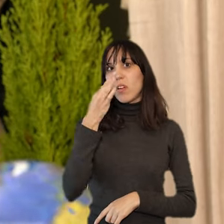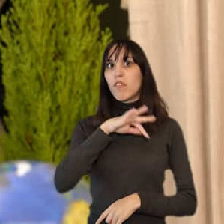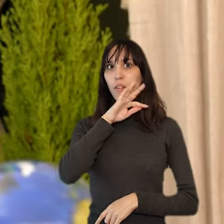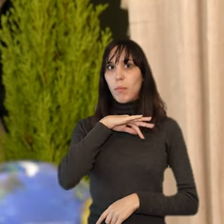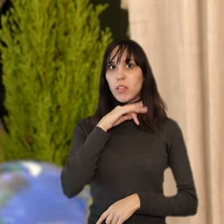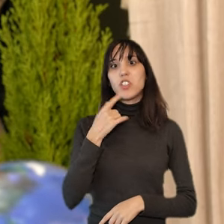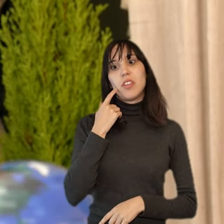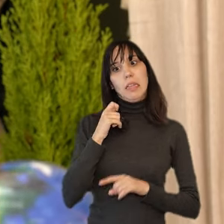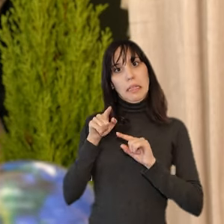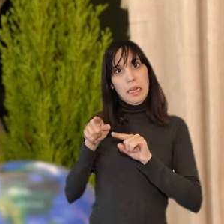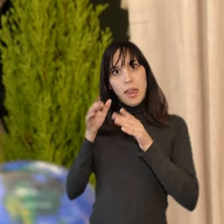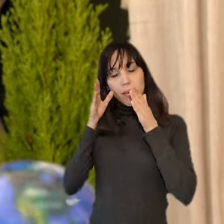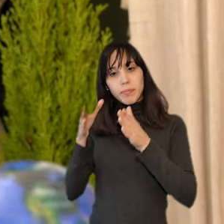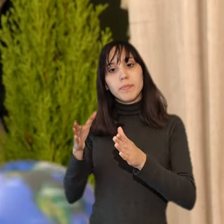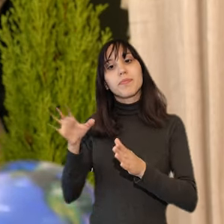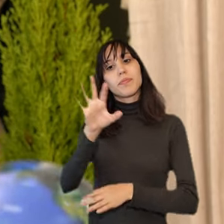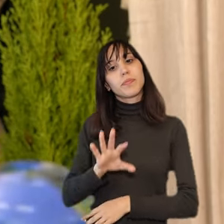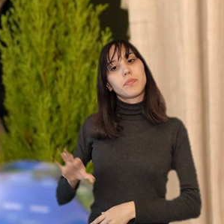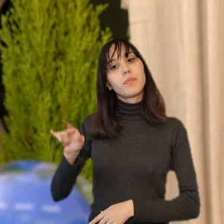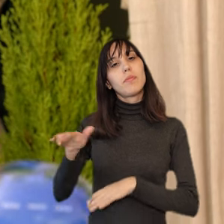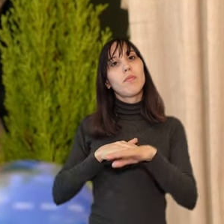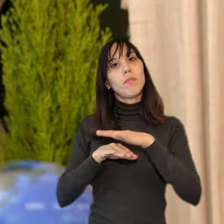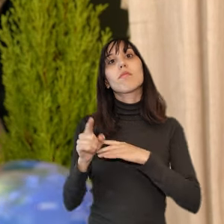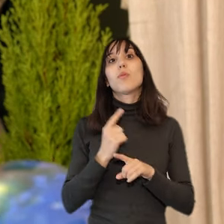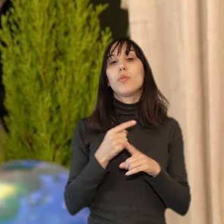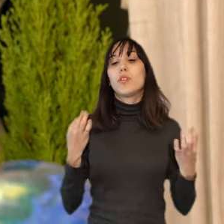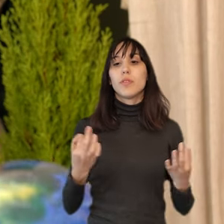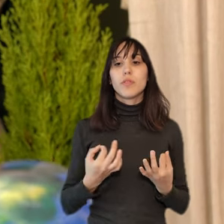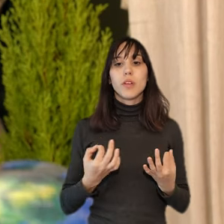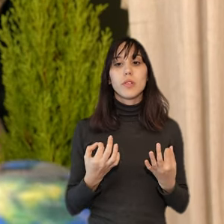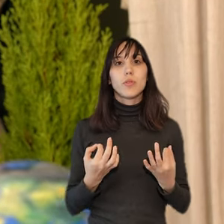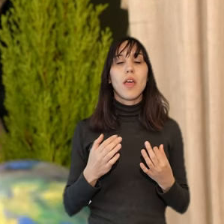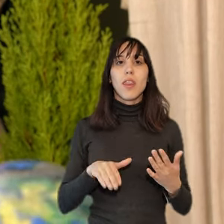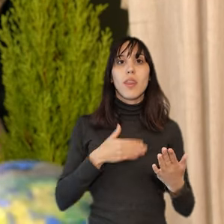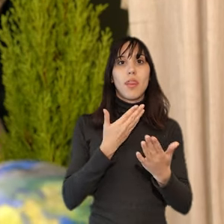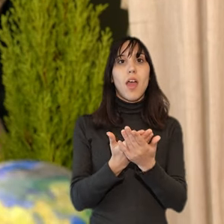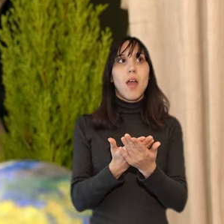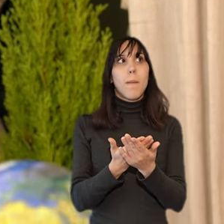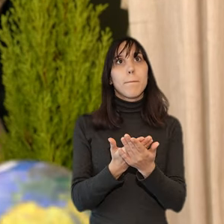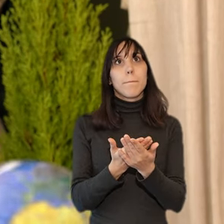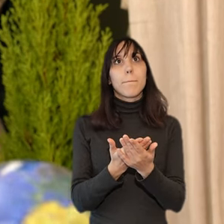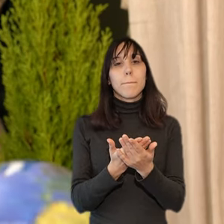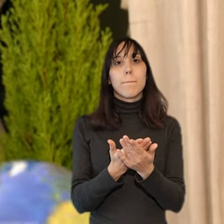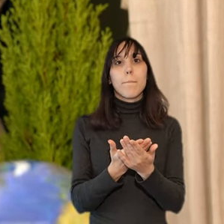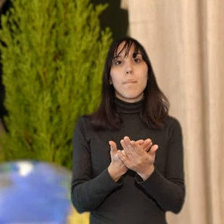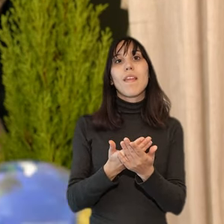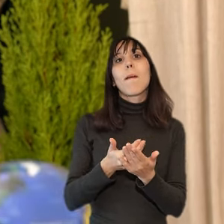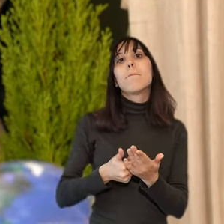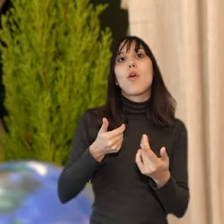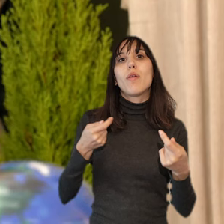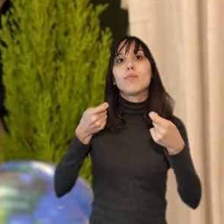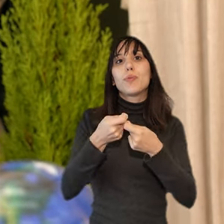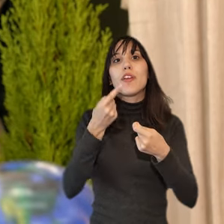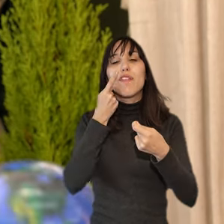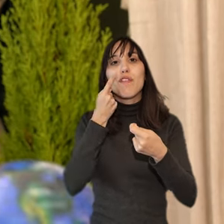procuram este tipo de de abordagem porque realmente h vai não é personalizar e ver o que é